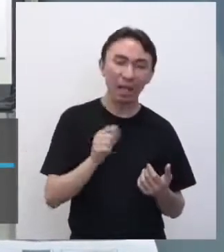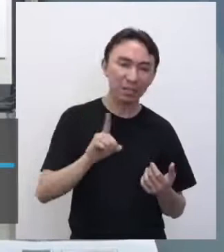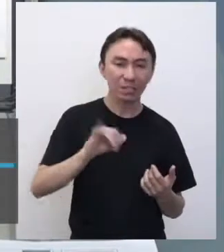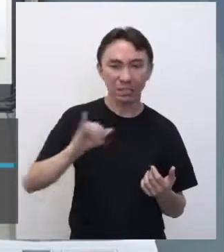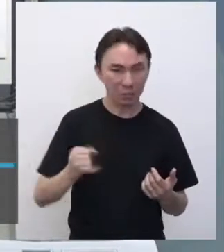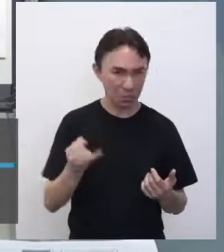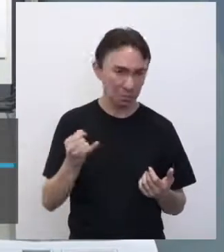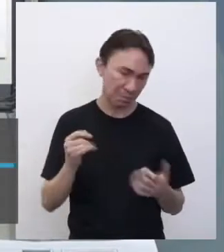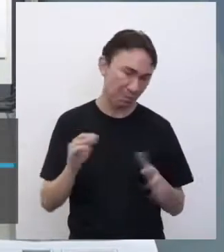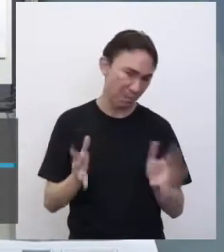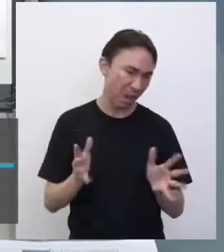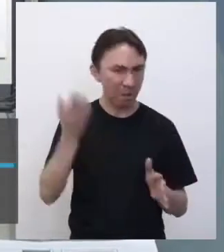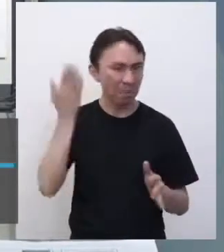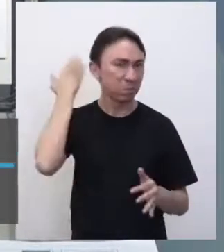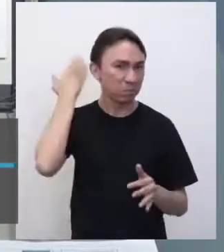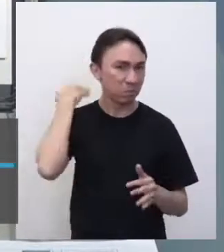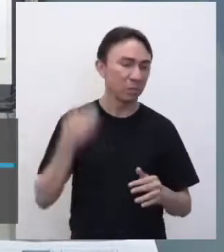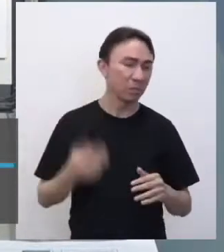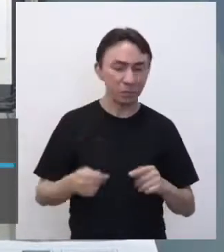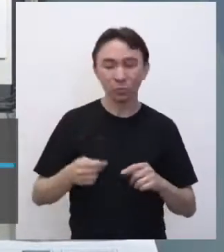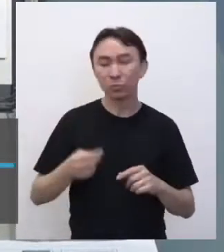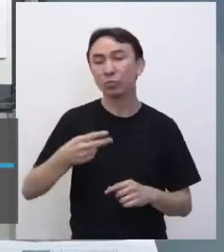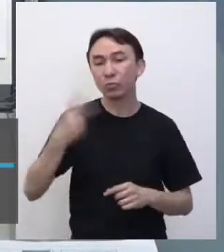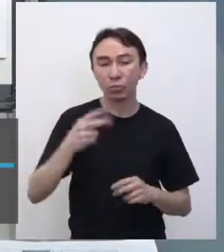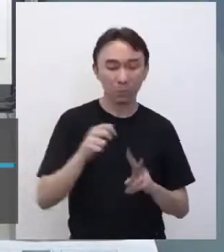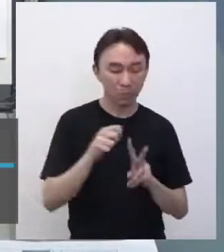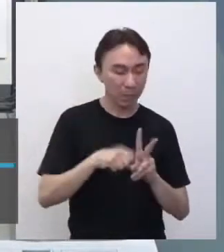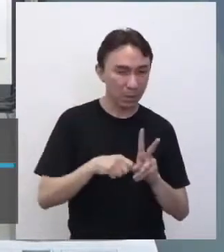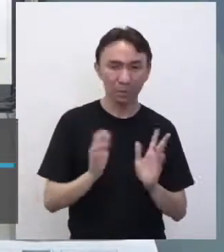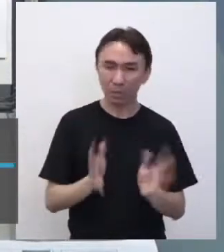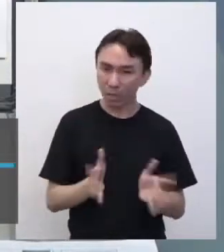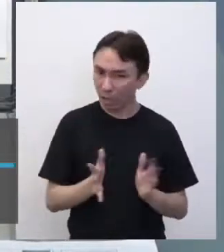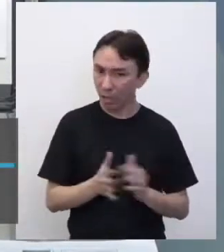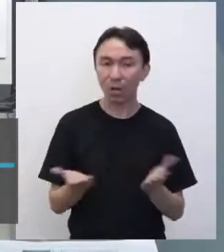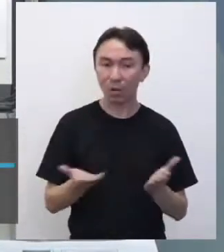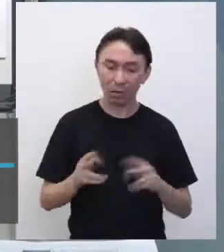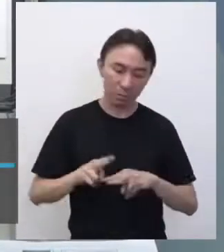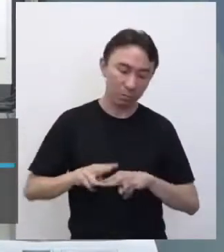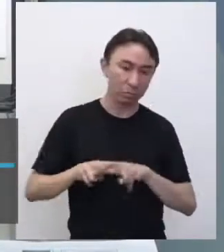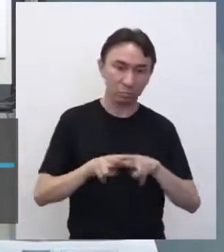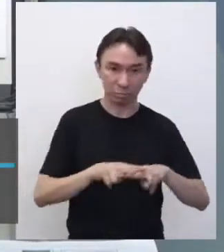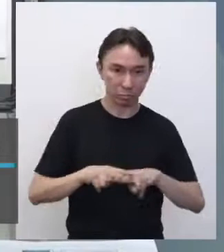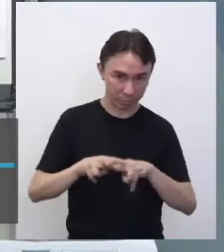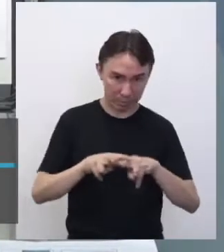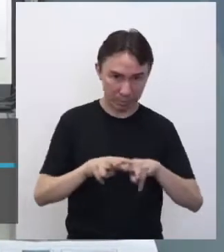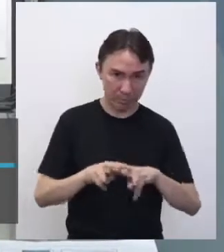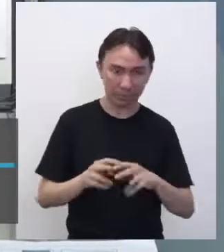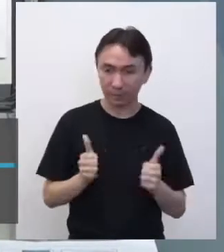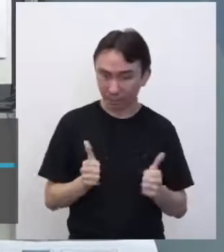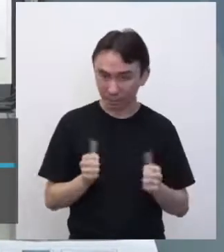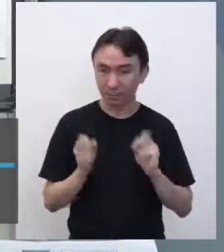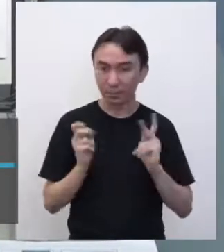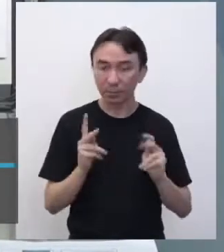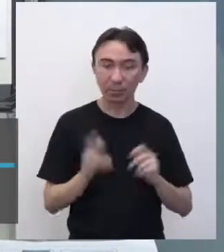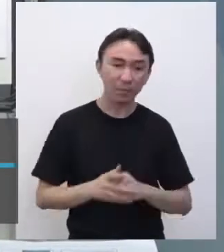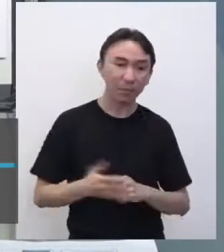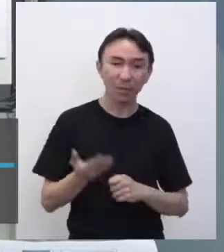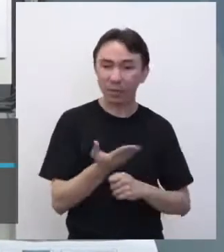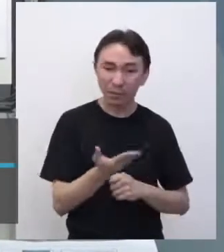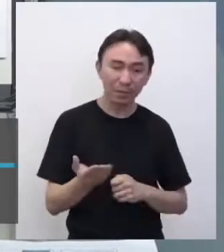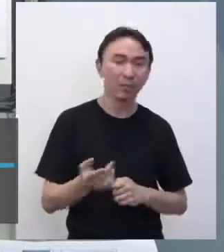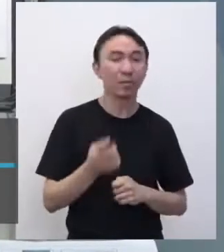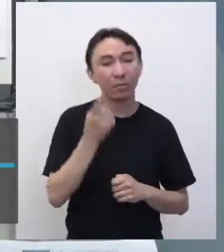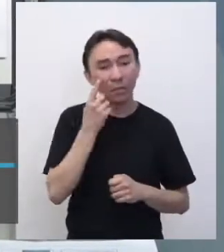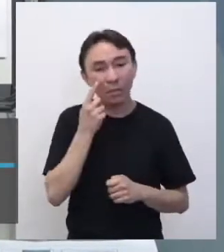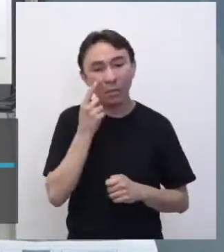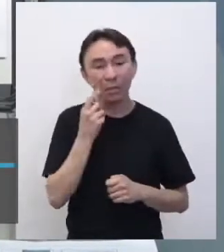a gente trabalhou lá no segundo bimestre e agora é o momento da retomada. Okay? Então vocês vão perceber aí que algumas das